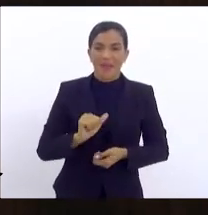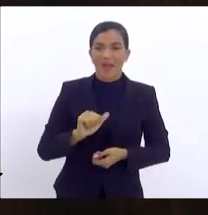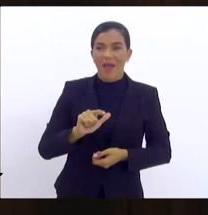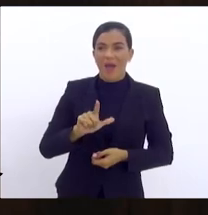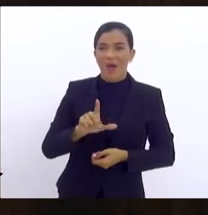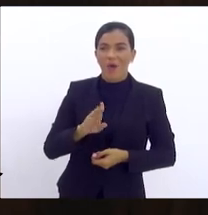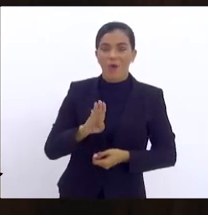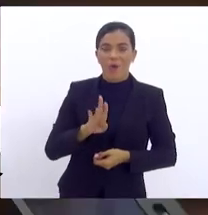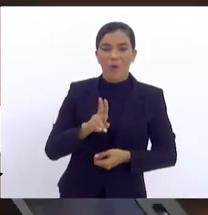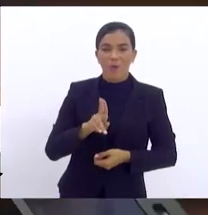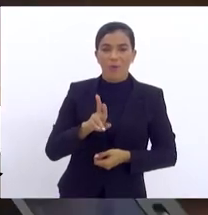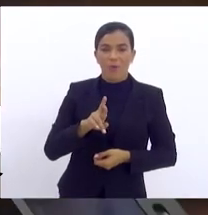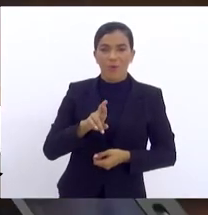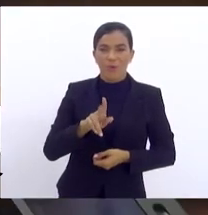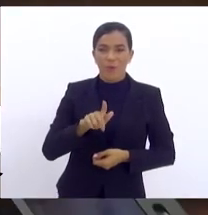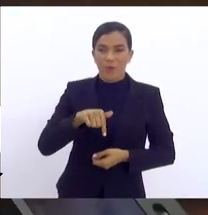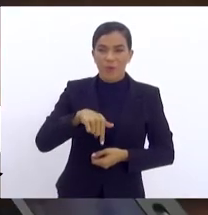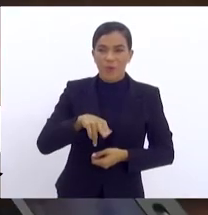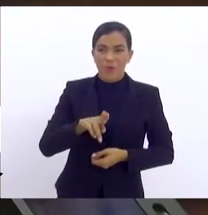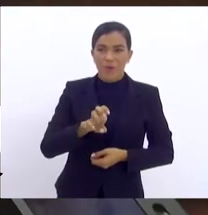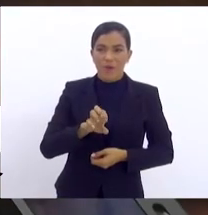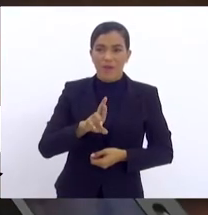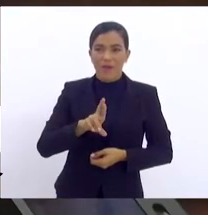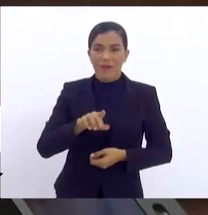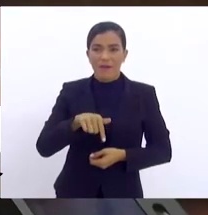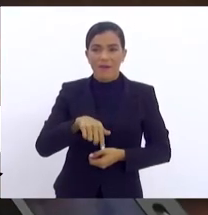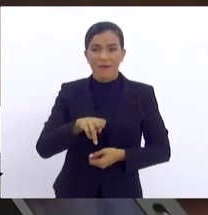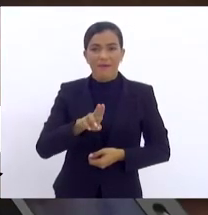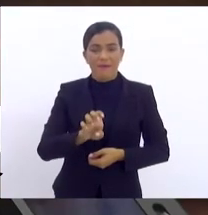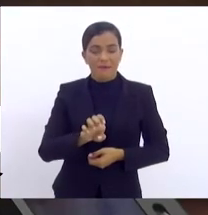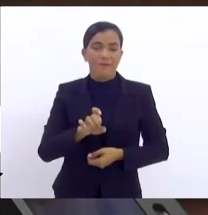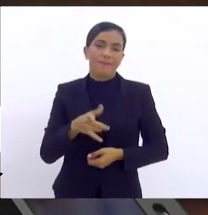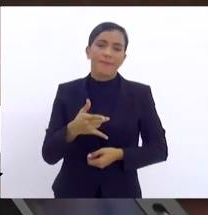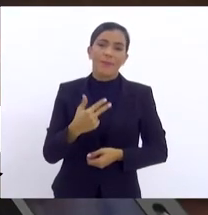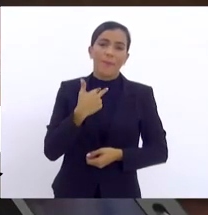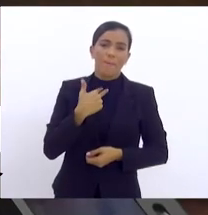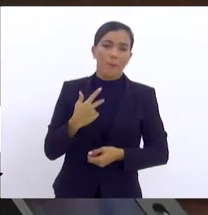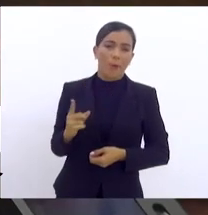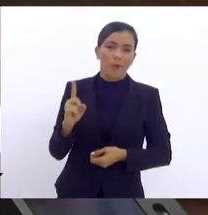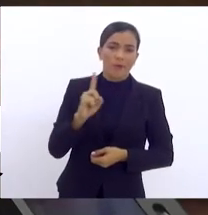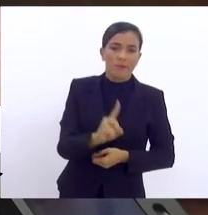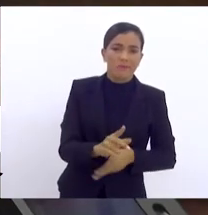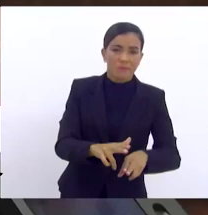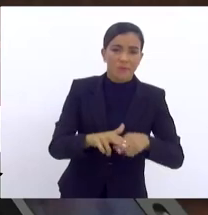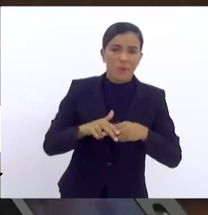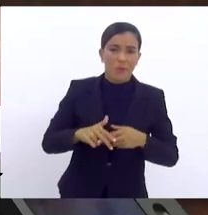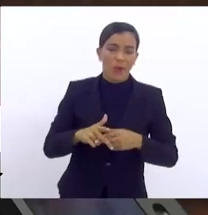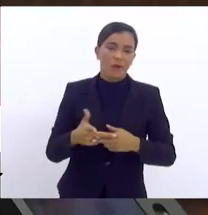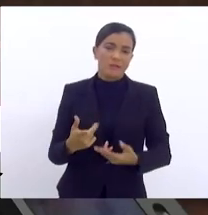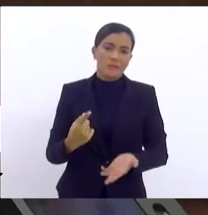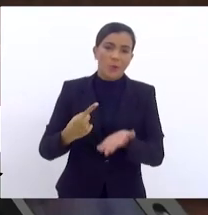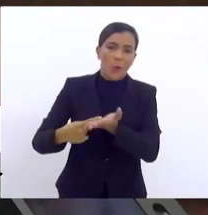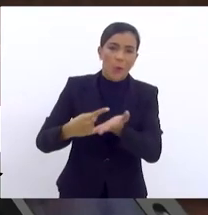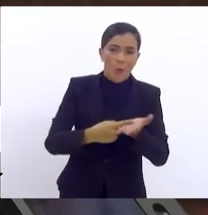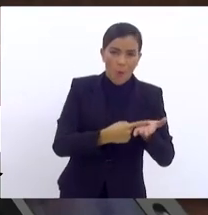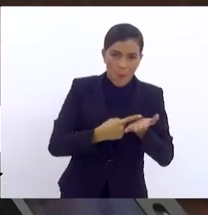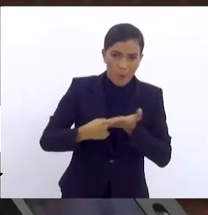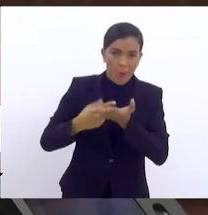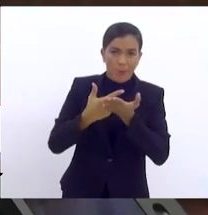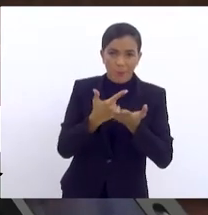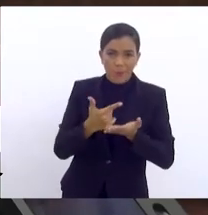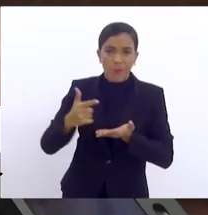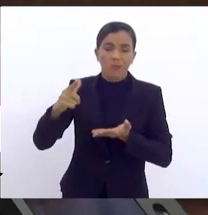pode estar por conta de uma agenda que já estava marcada Mas Não faltará oportunidade para que ele esteja